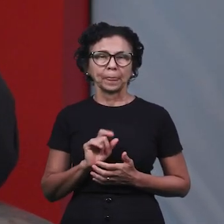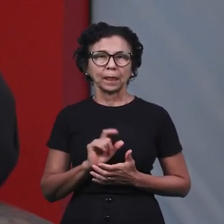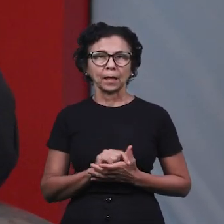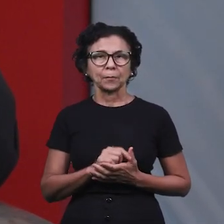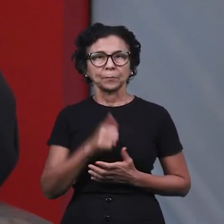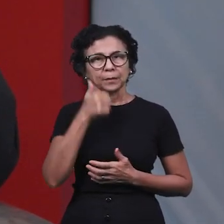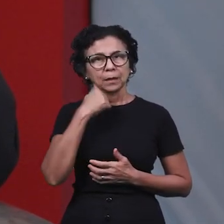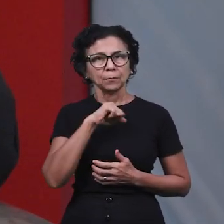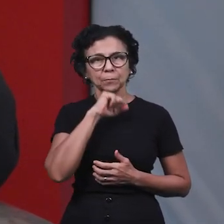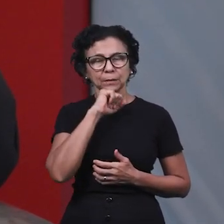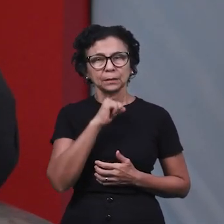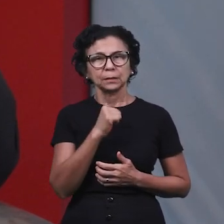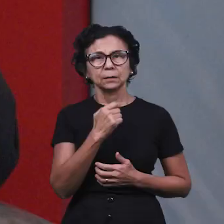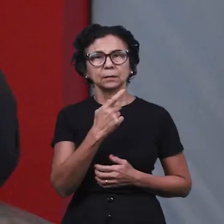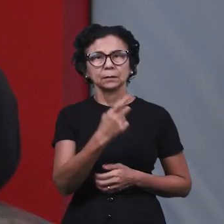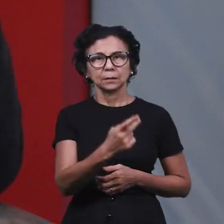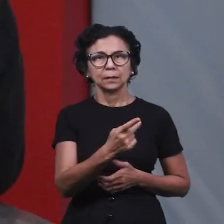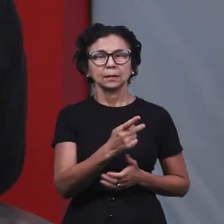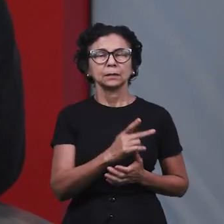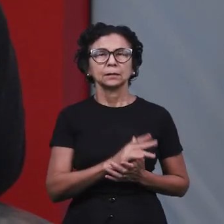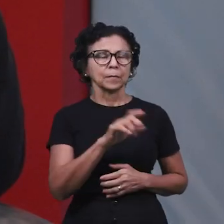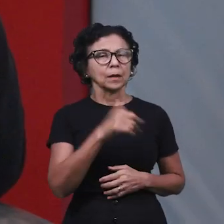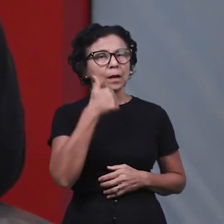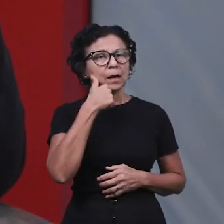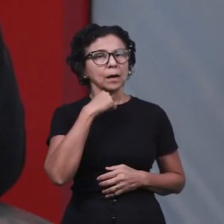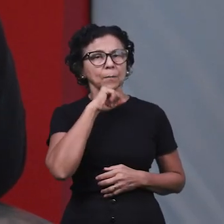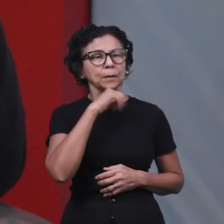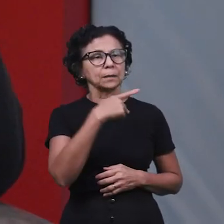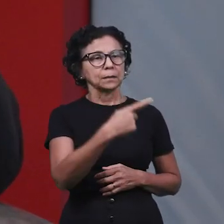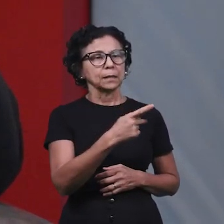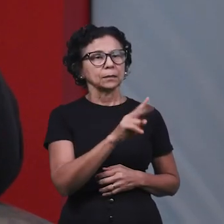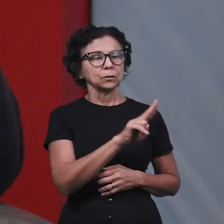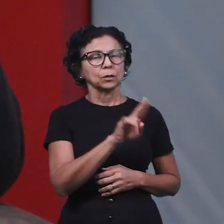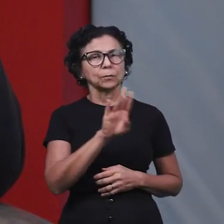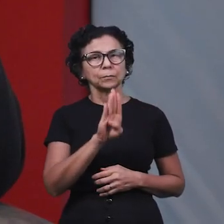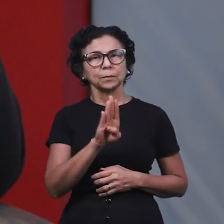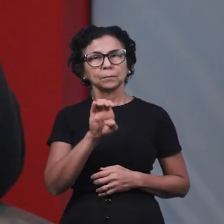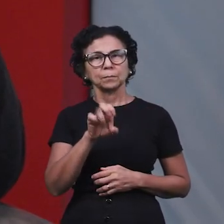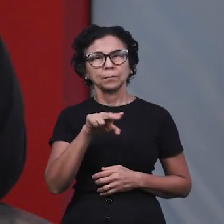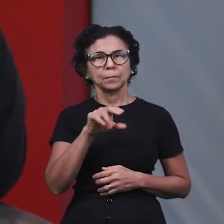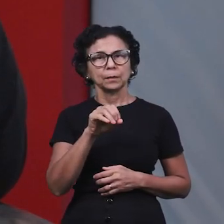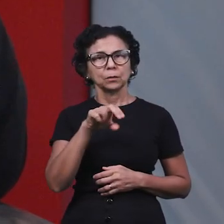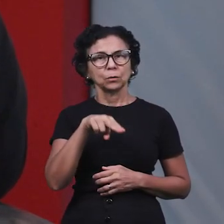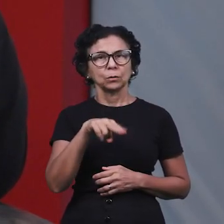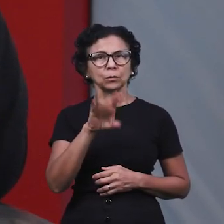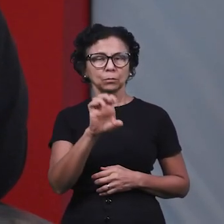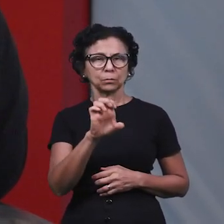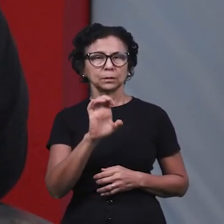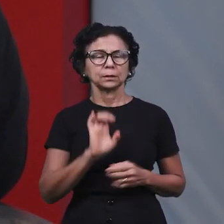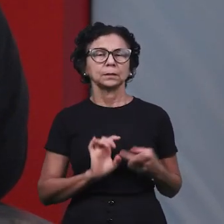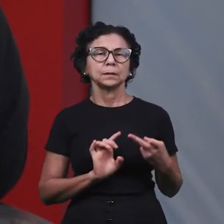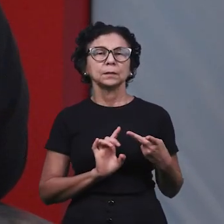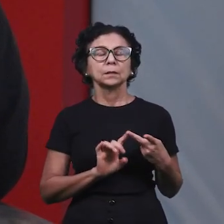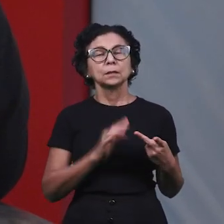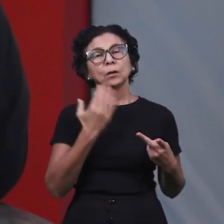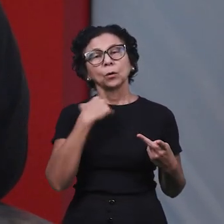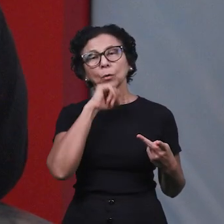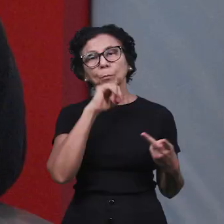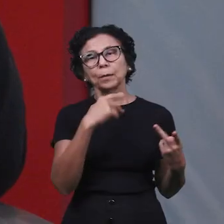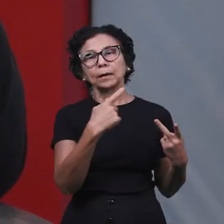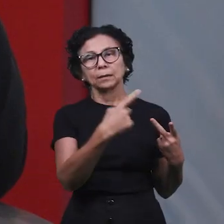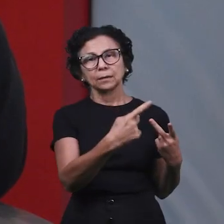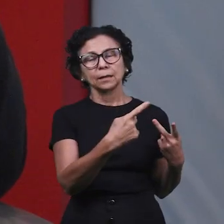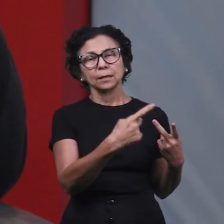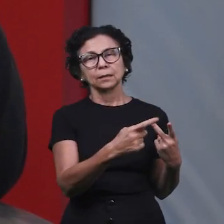pastor, porque a mãe dele coloca o nome dele de Benoni. Benoni. Mas